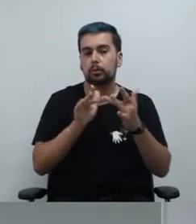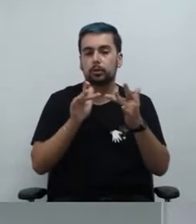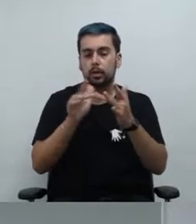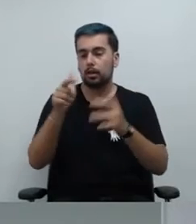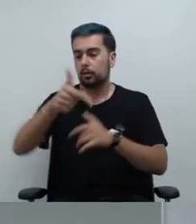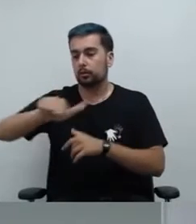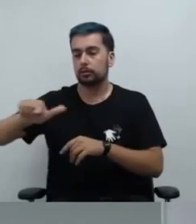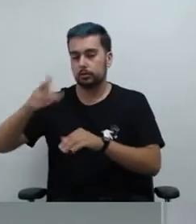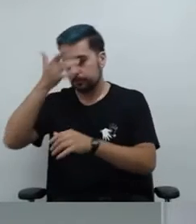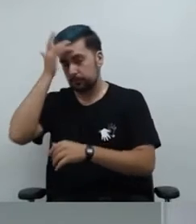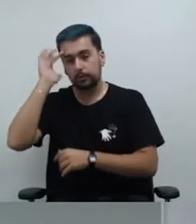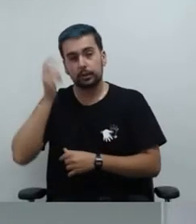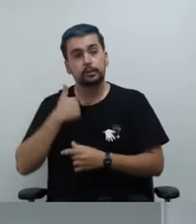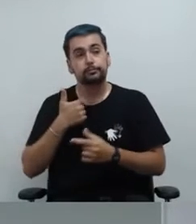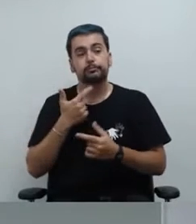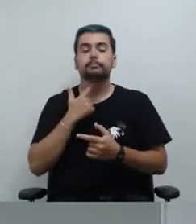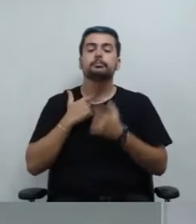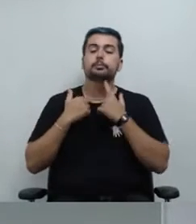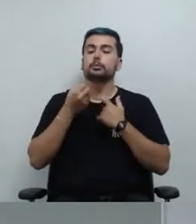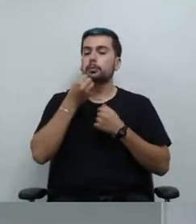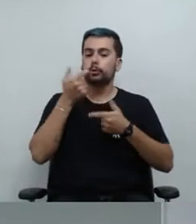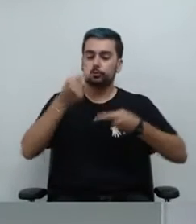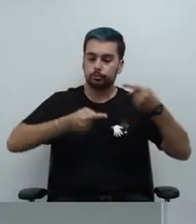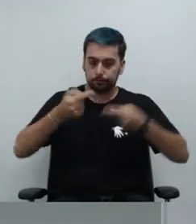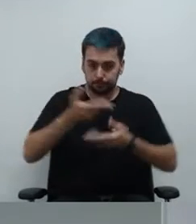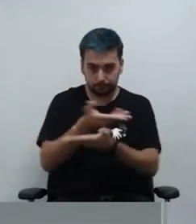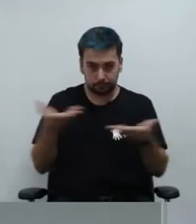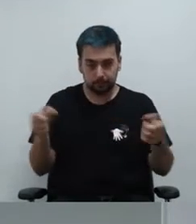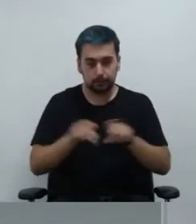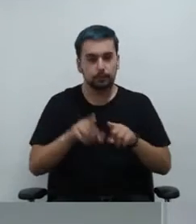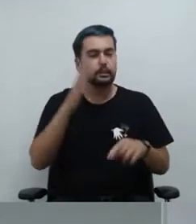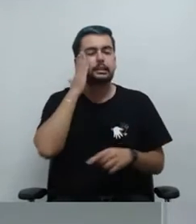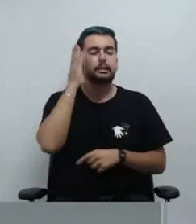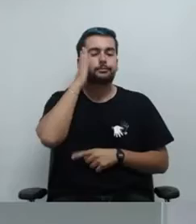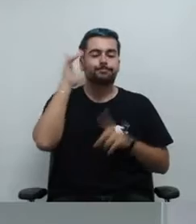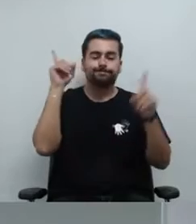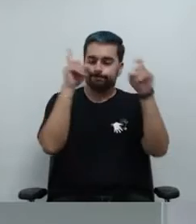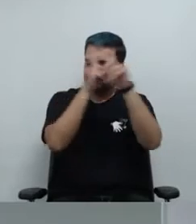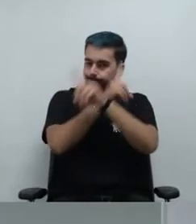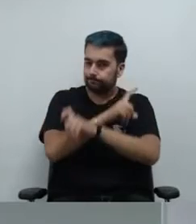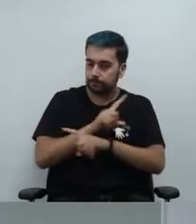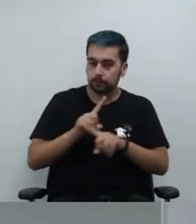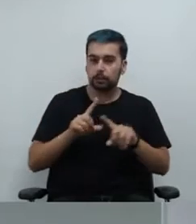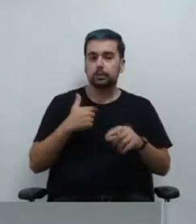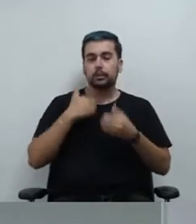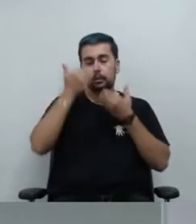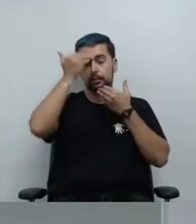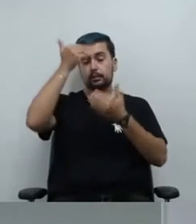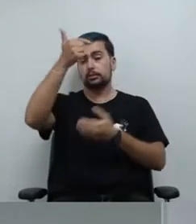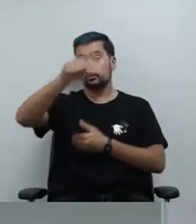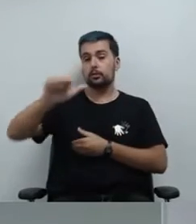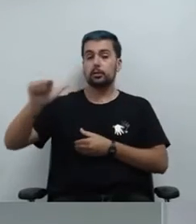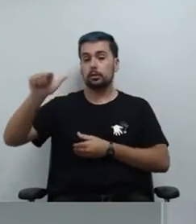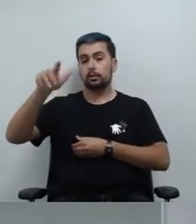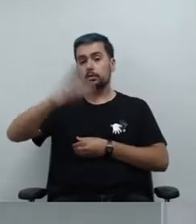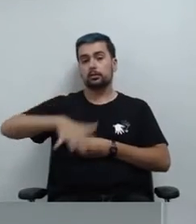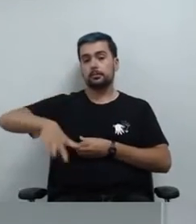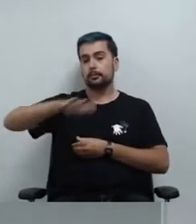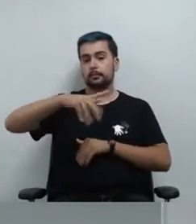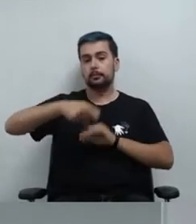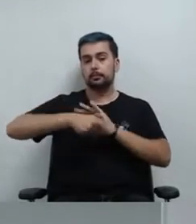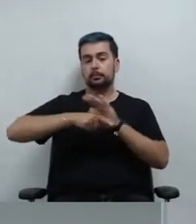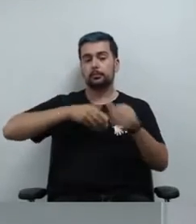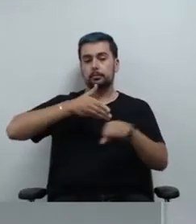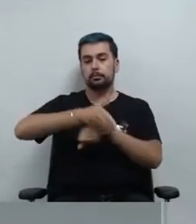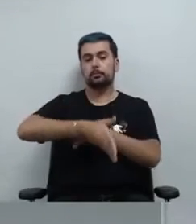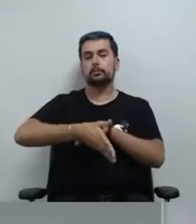Então, desejo bons debates ao Conselho, sei que é uma tarefa muito difícil e agradeço mais uma vez por esse espaço de participação.